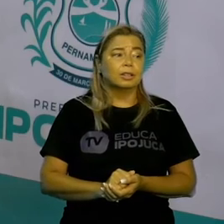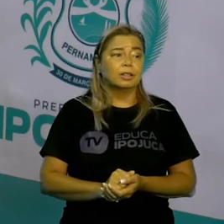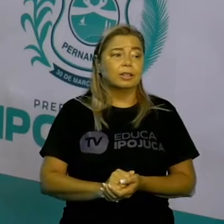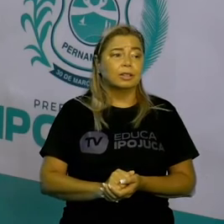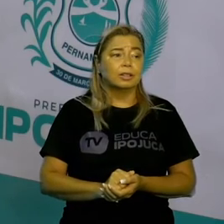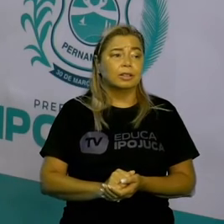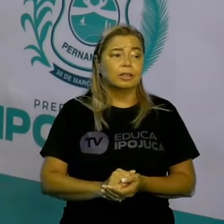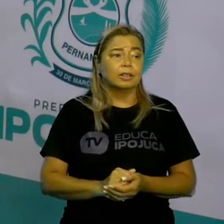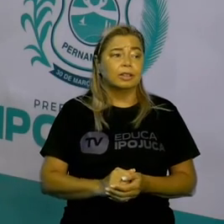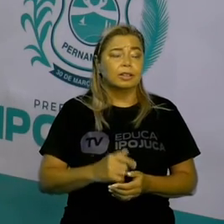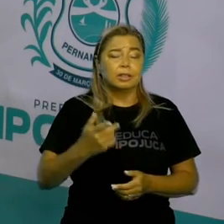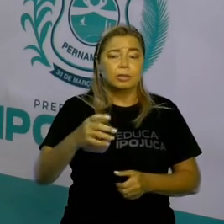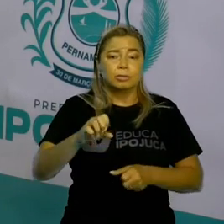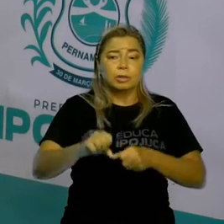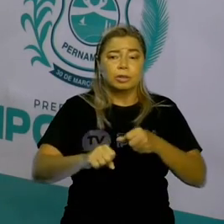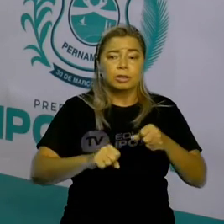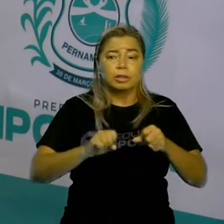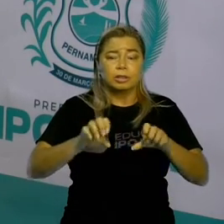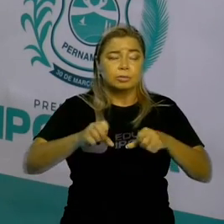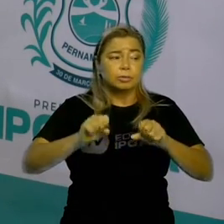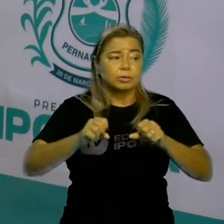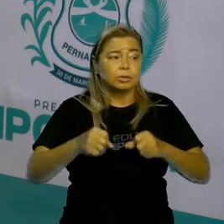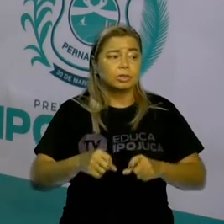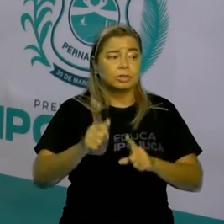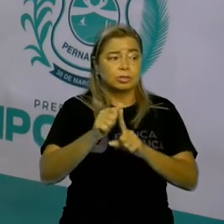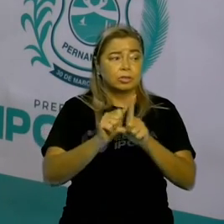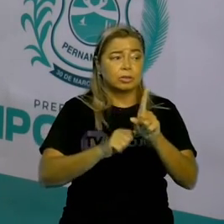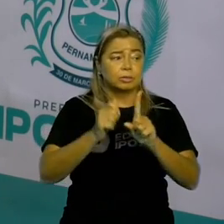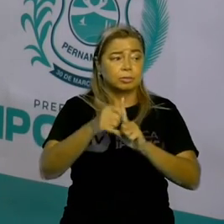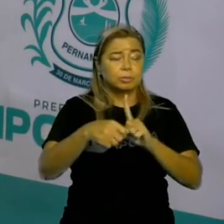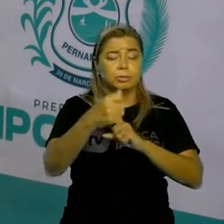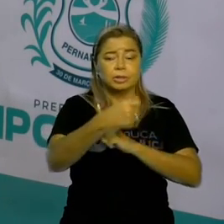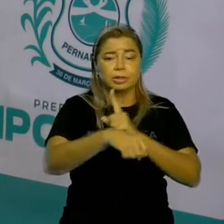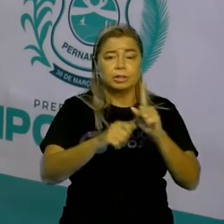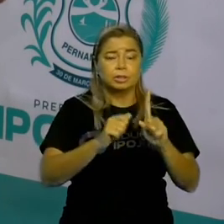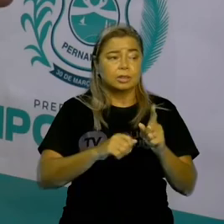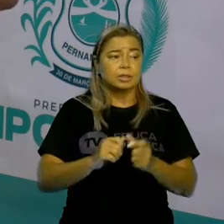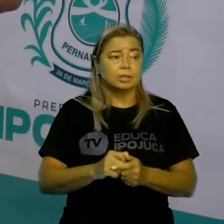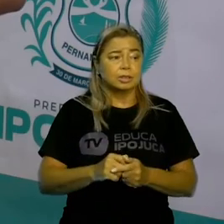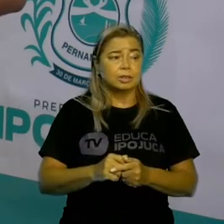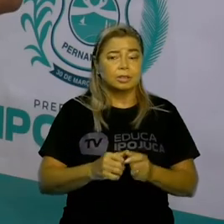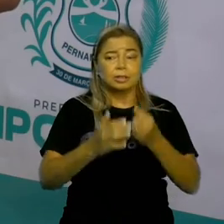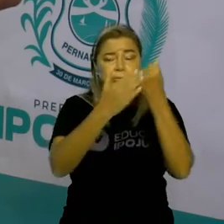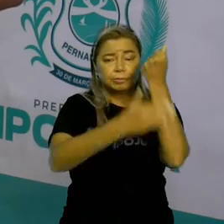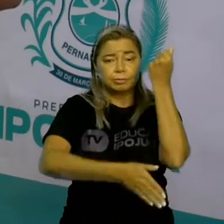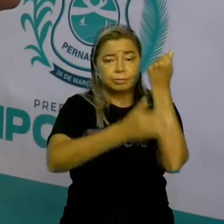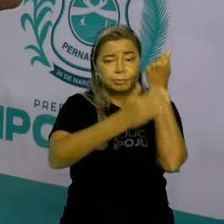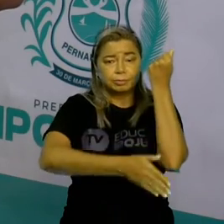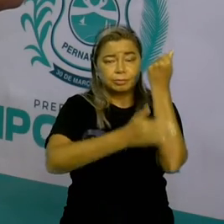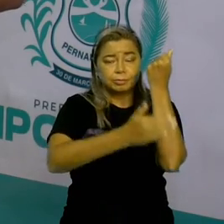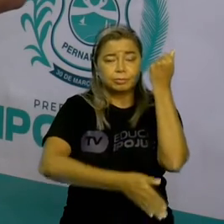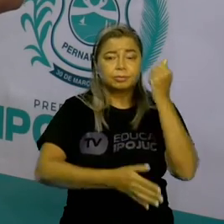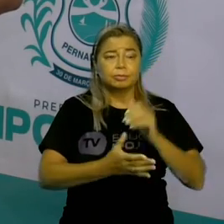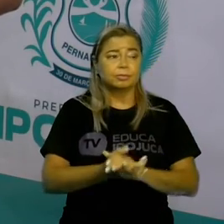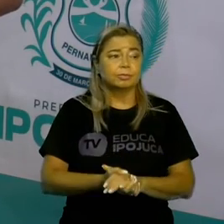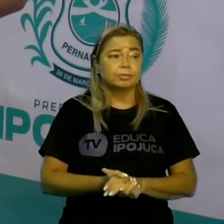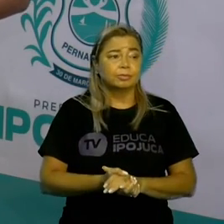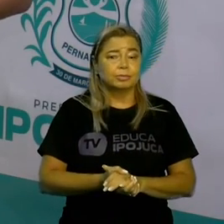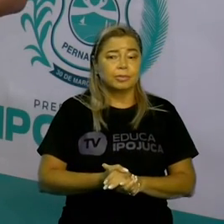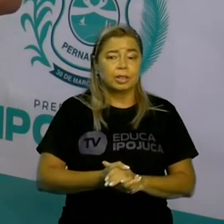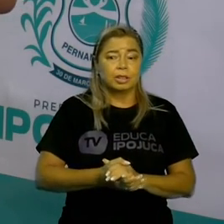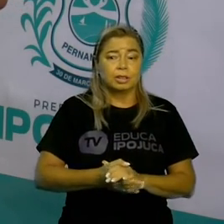um motociclista, banana, também temos abacaxi, a